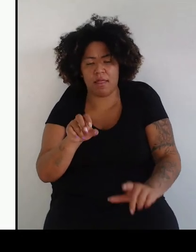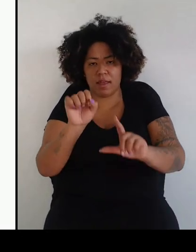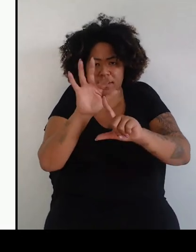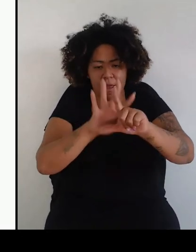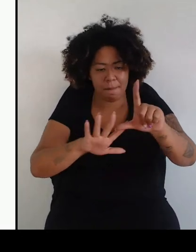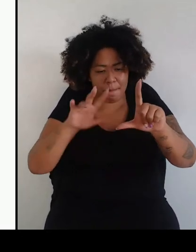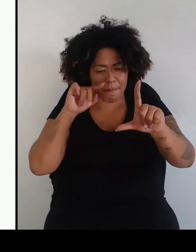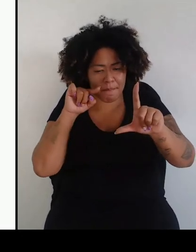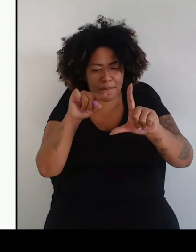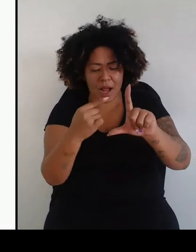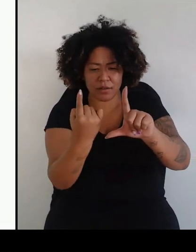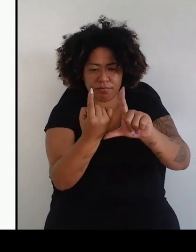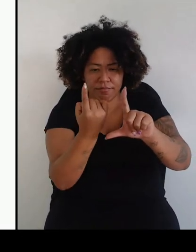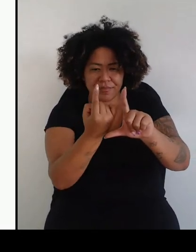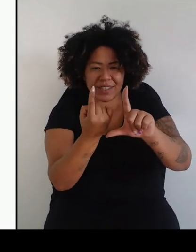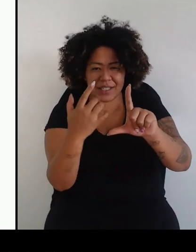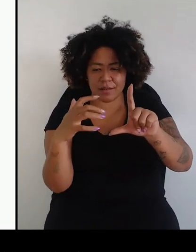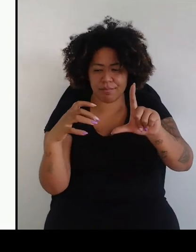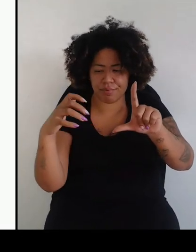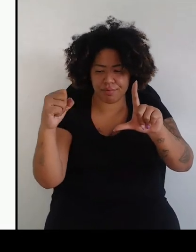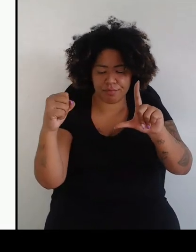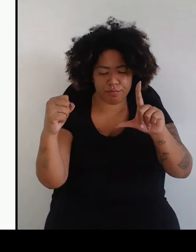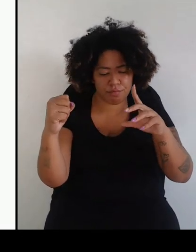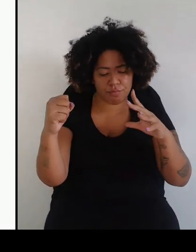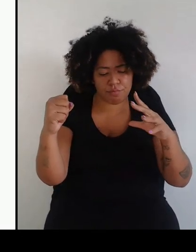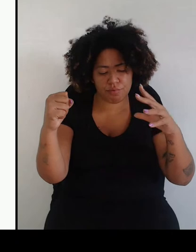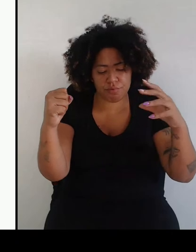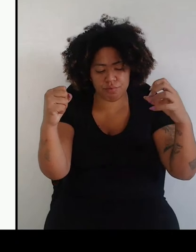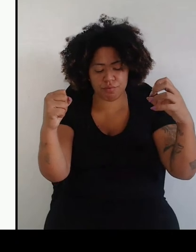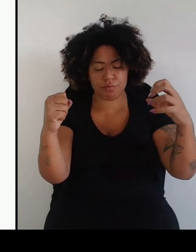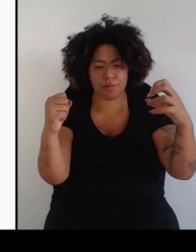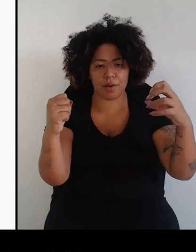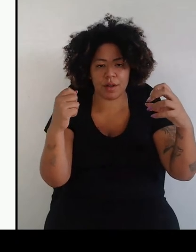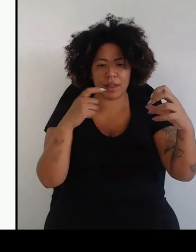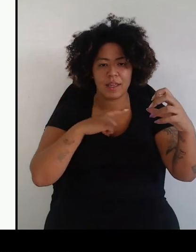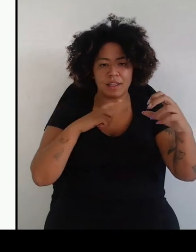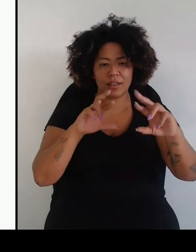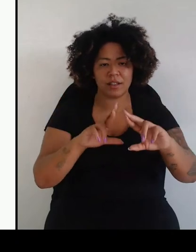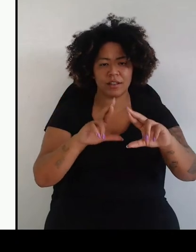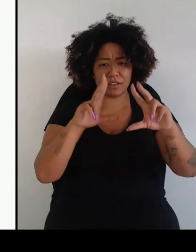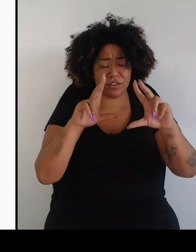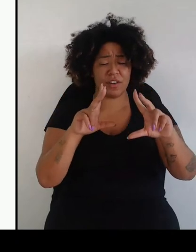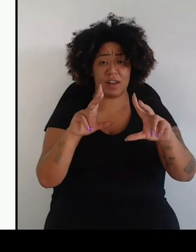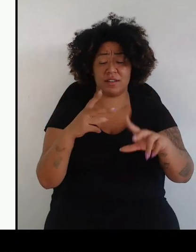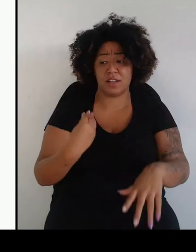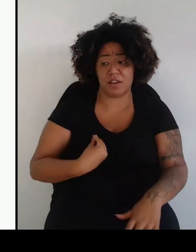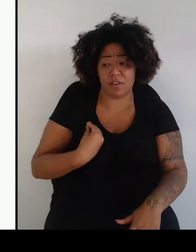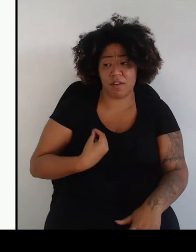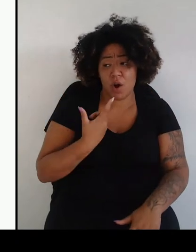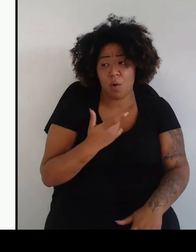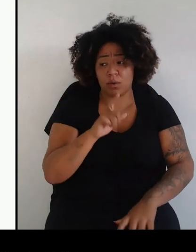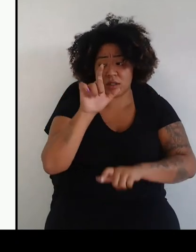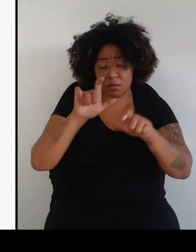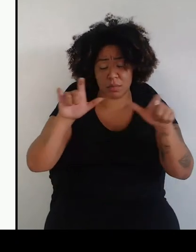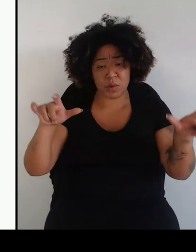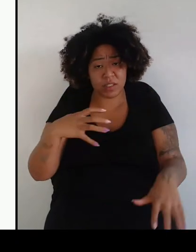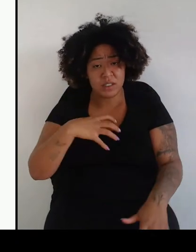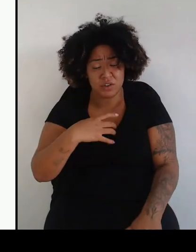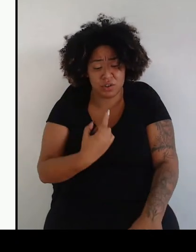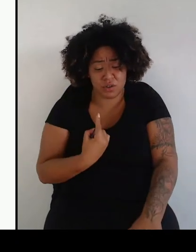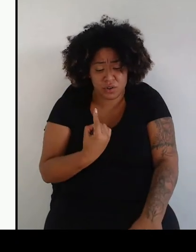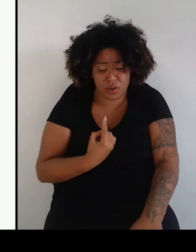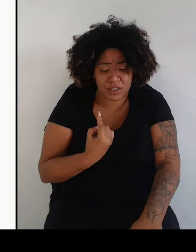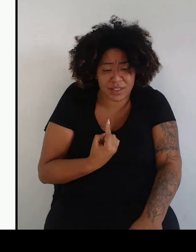escuro que nós vemos nessa pintura bacon como vários outros nessa situação tinha esse sentimento de deriva